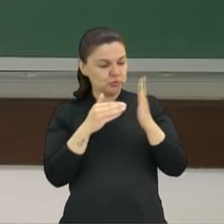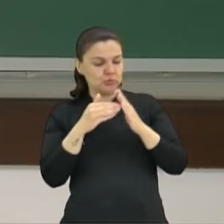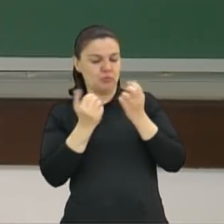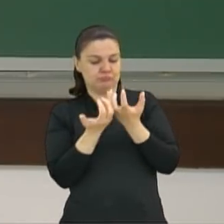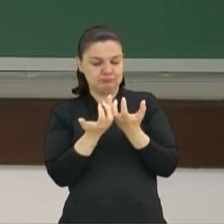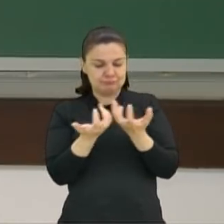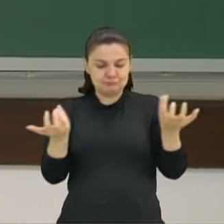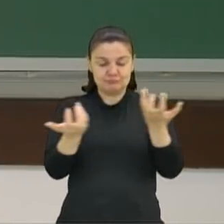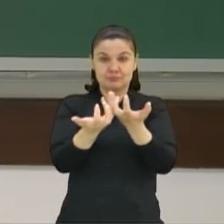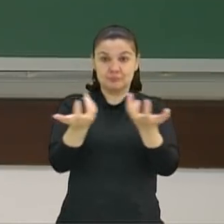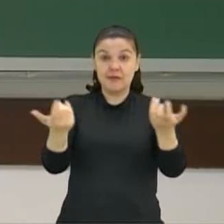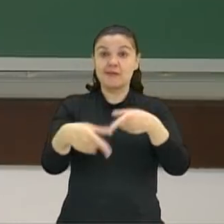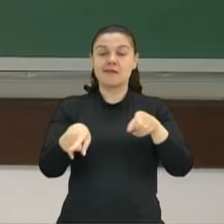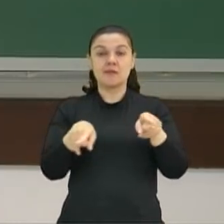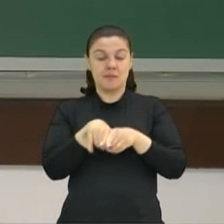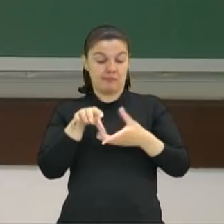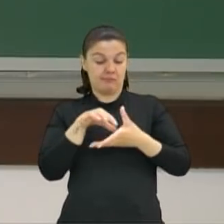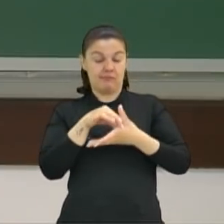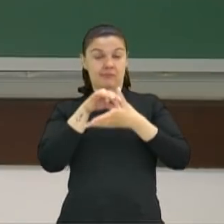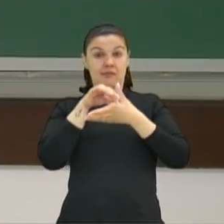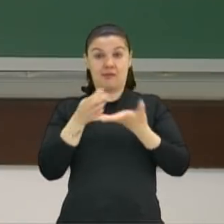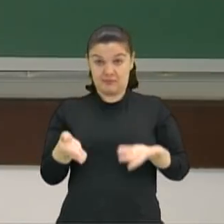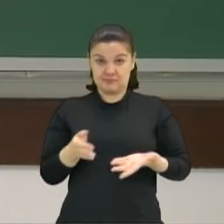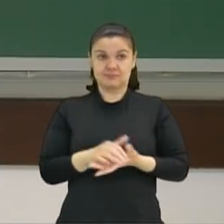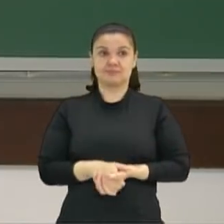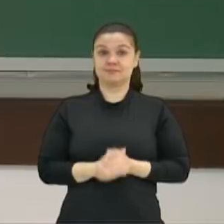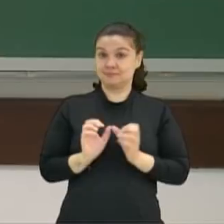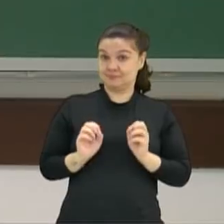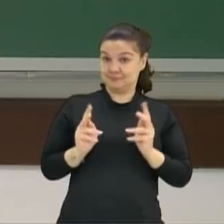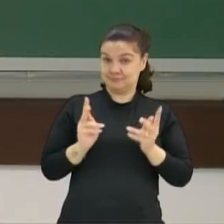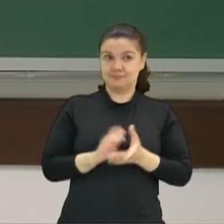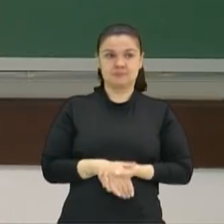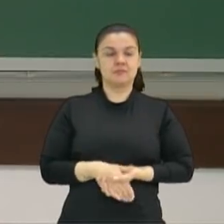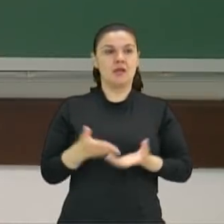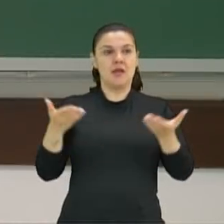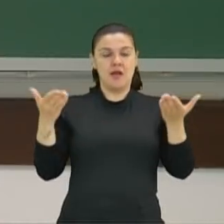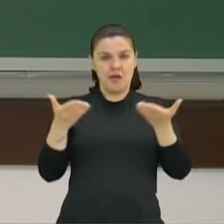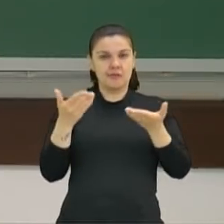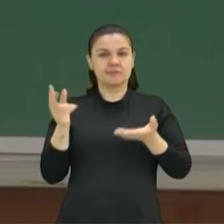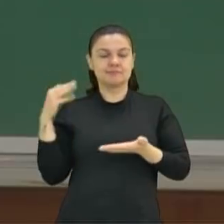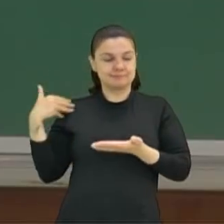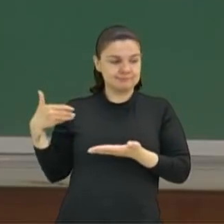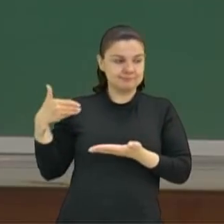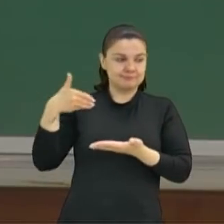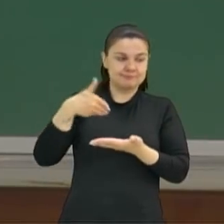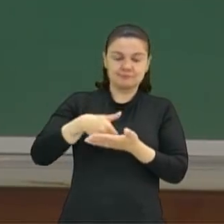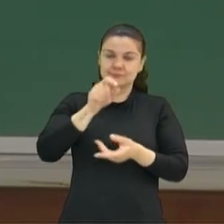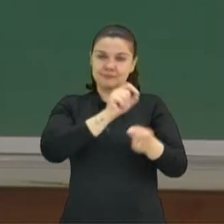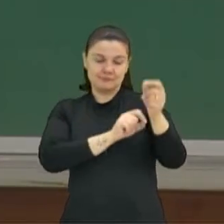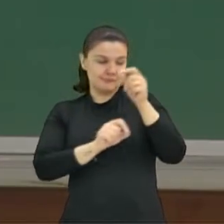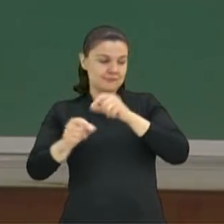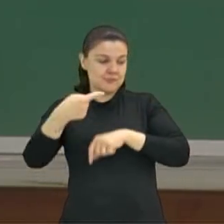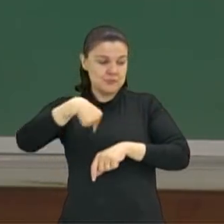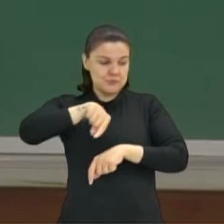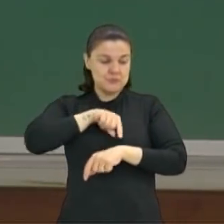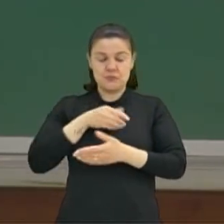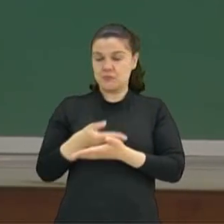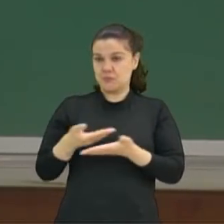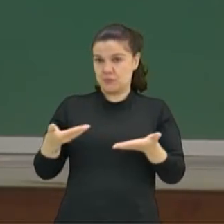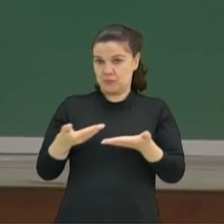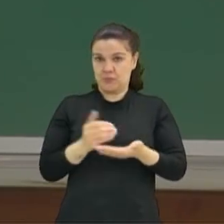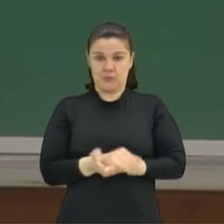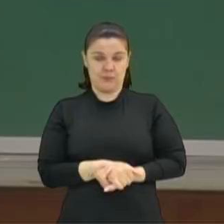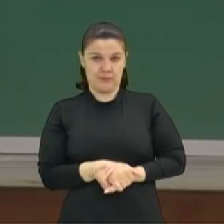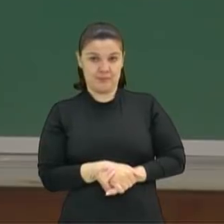plantação da agricultura quanto a pecuária, certo? Então, retomando aqui o que nós vimos na aula de